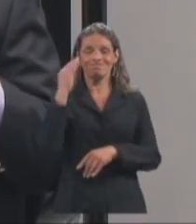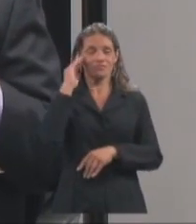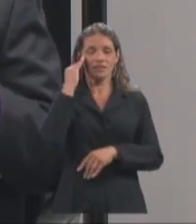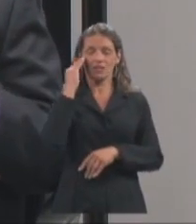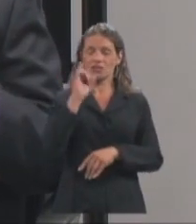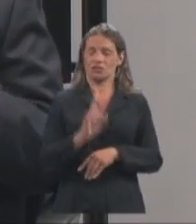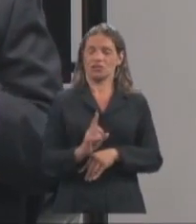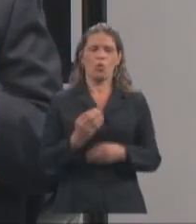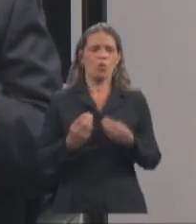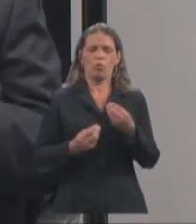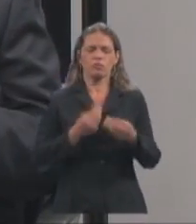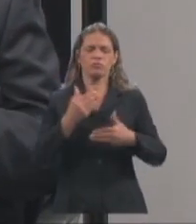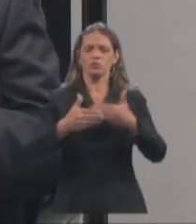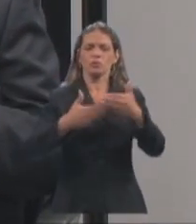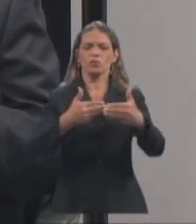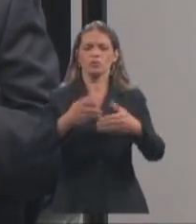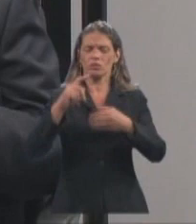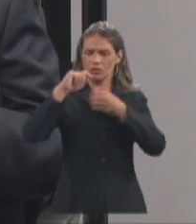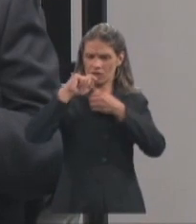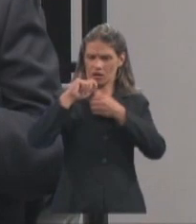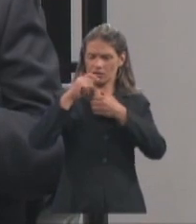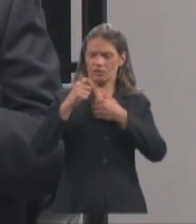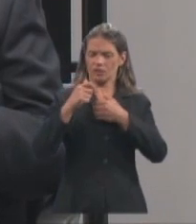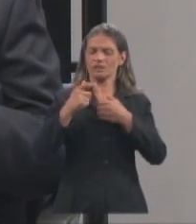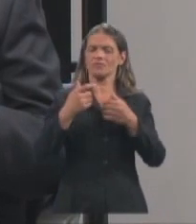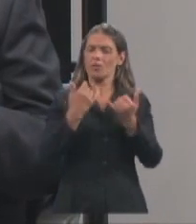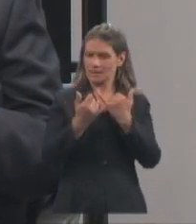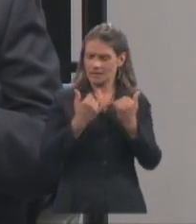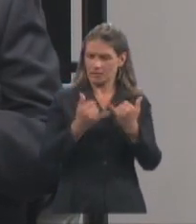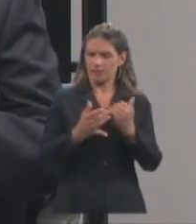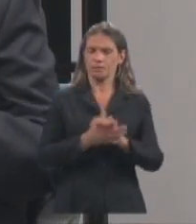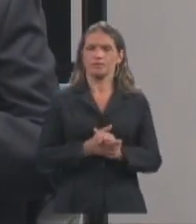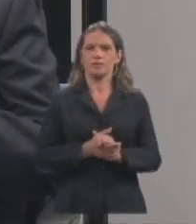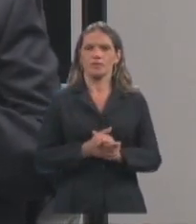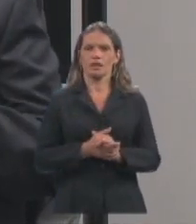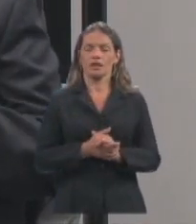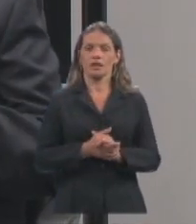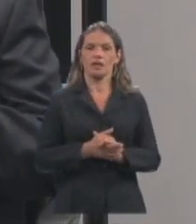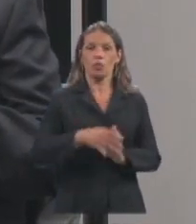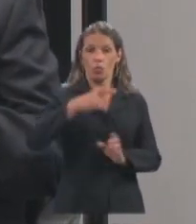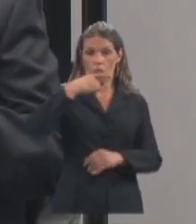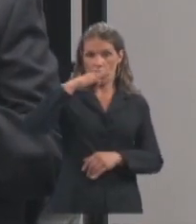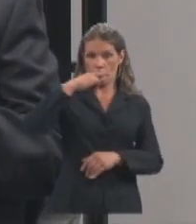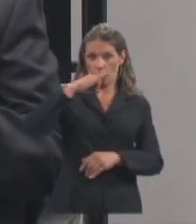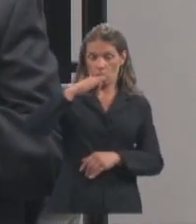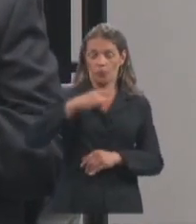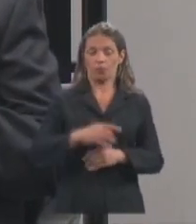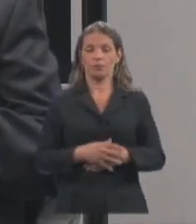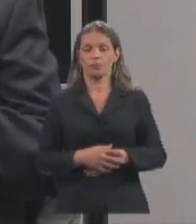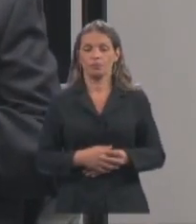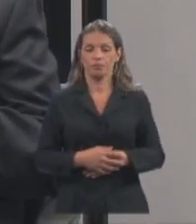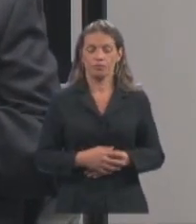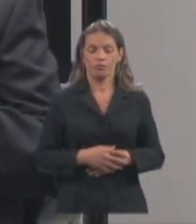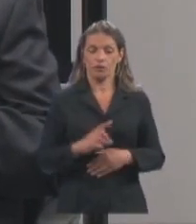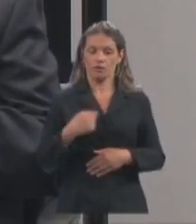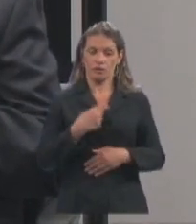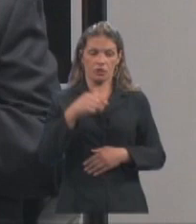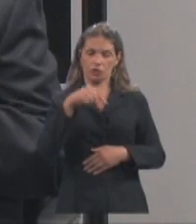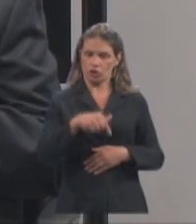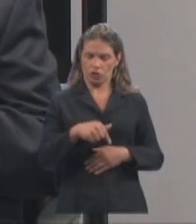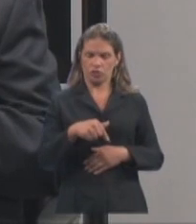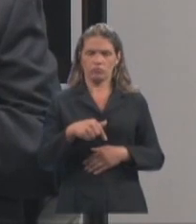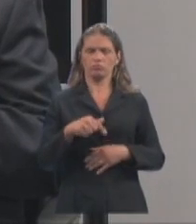funciona isso do craque Vamos dar um exemplo mais comum o do álcool nós estamos aqui eu e tu estamos